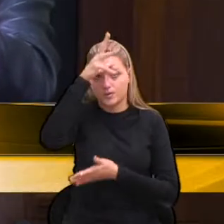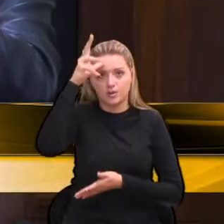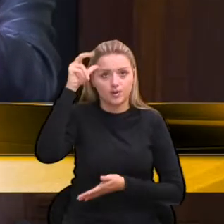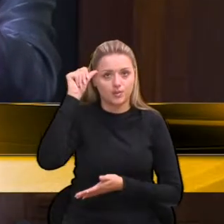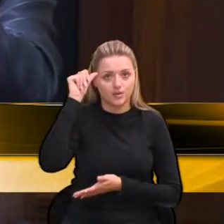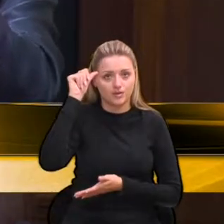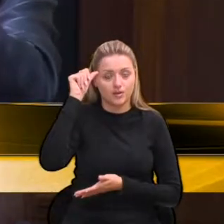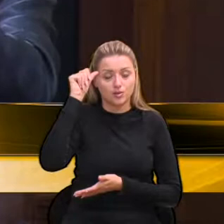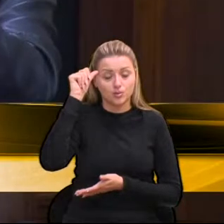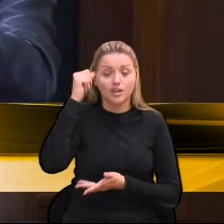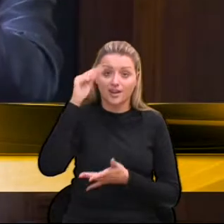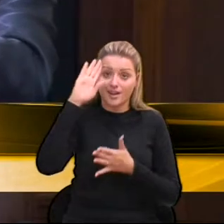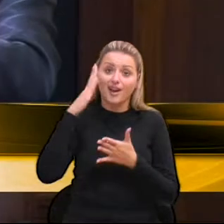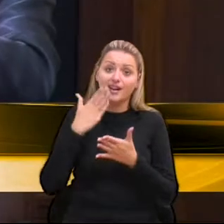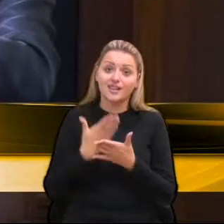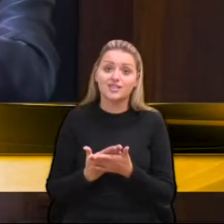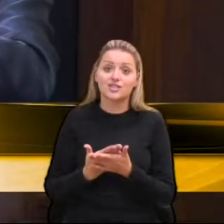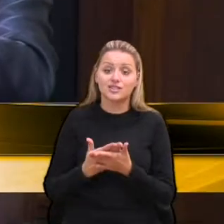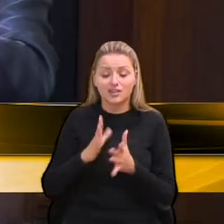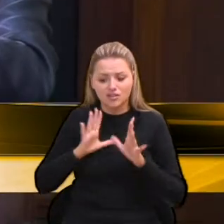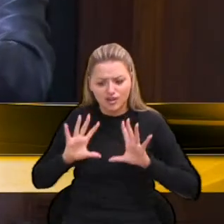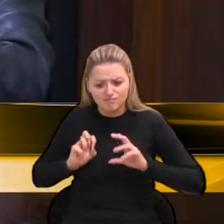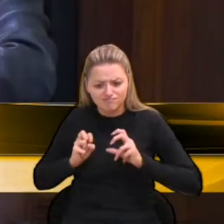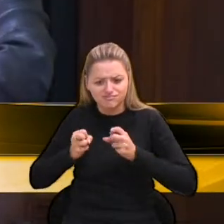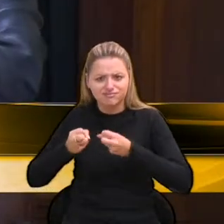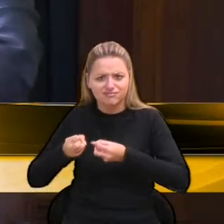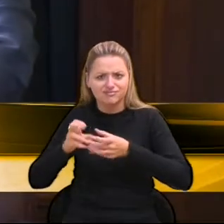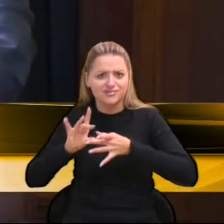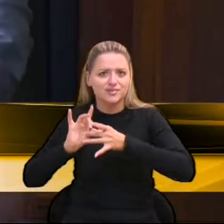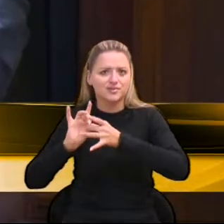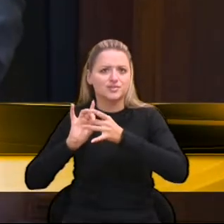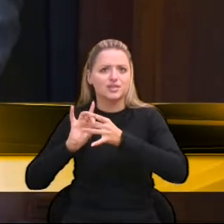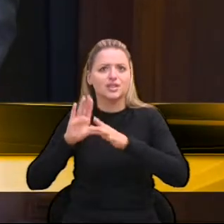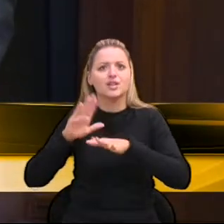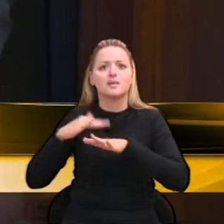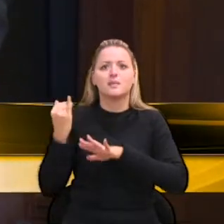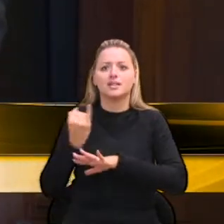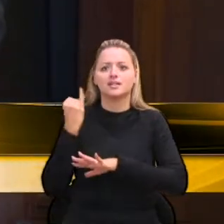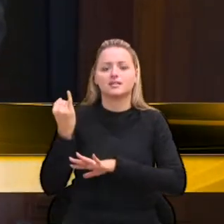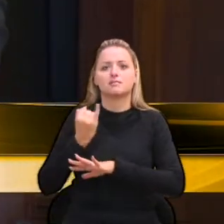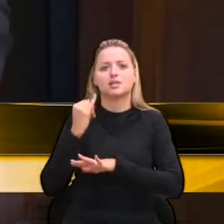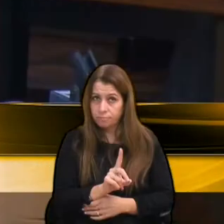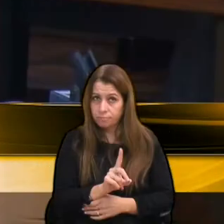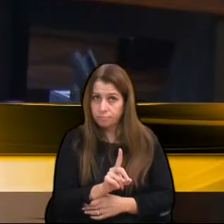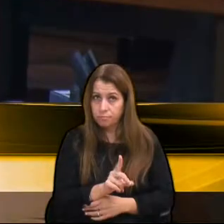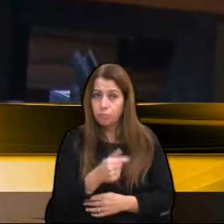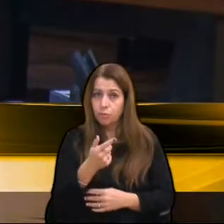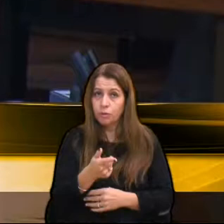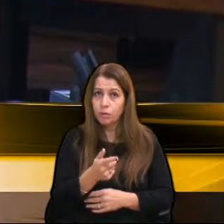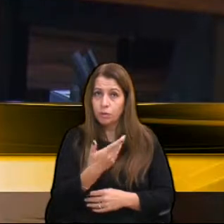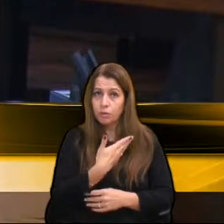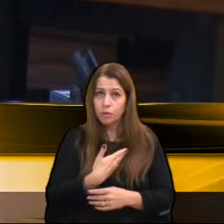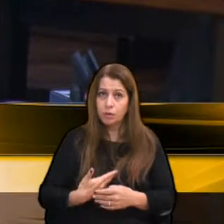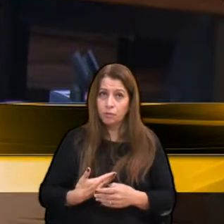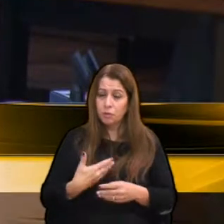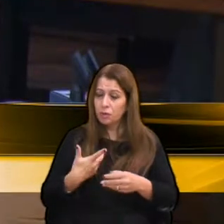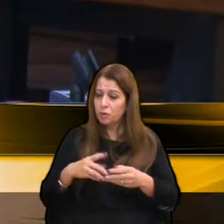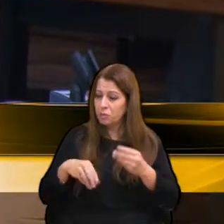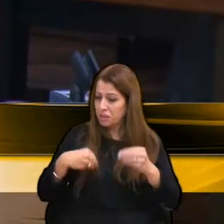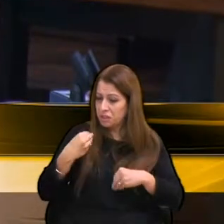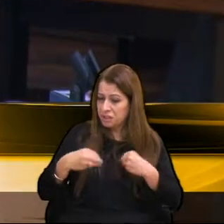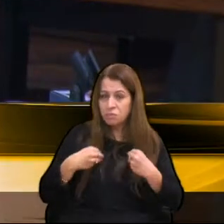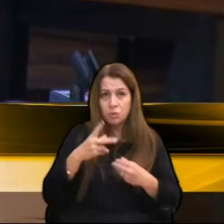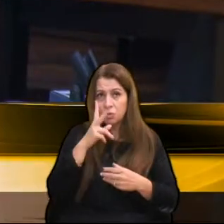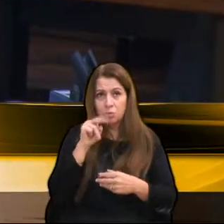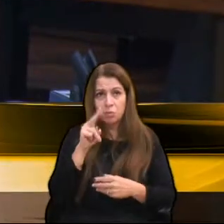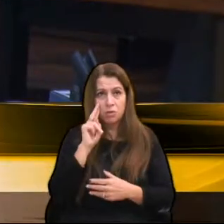Executivo acredita que continuará sendo fortalecido o serviço de relevância social prestado pela entidade. Um governo insensível como esse